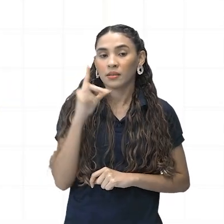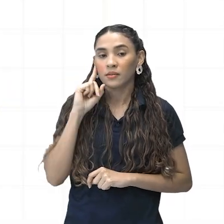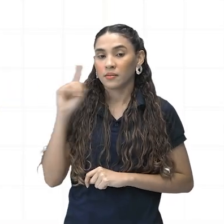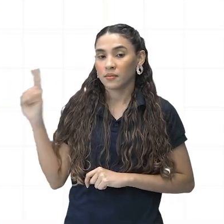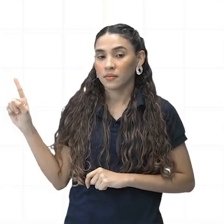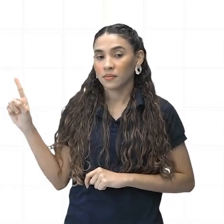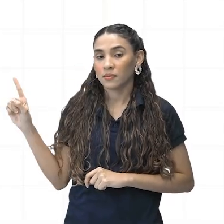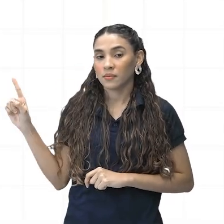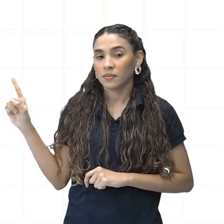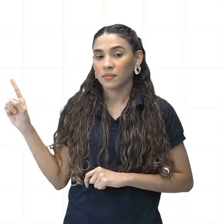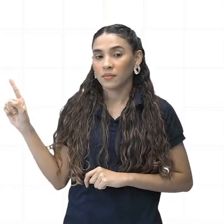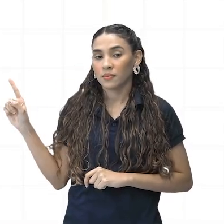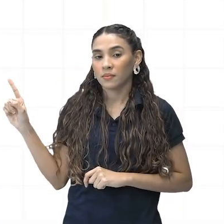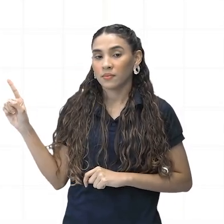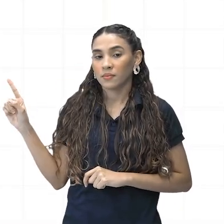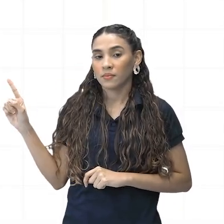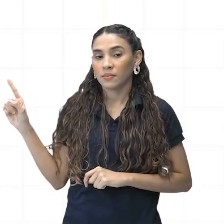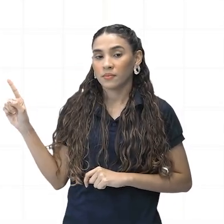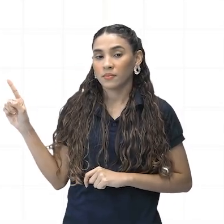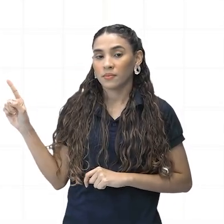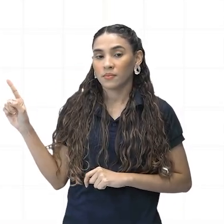3,